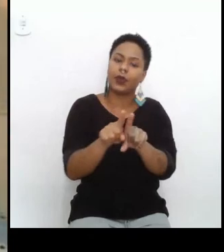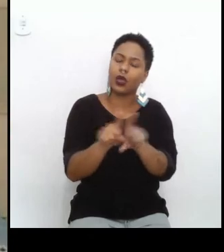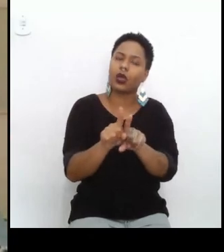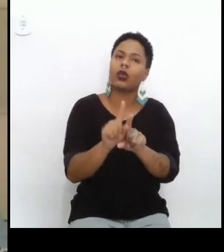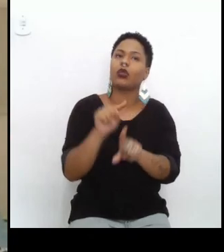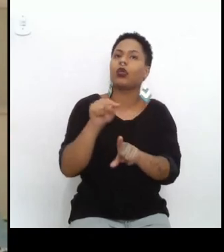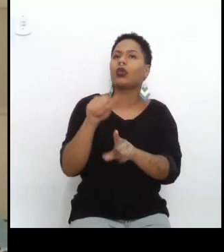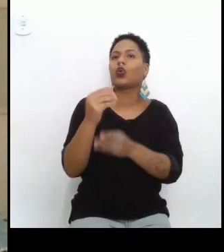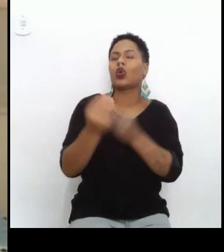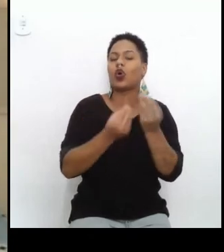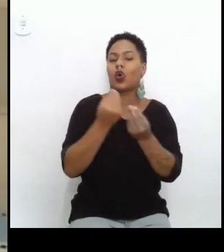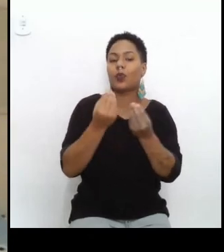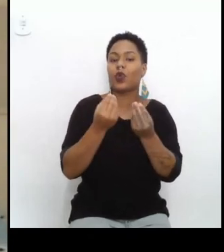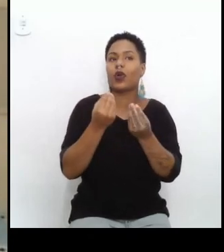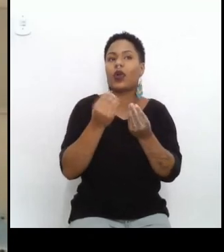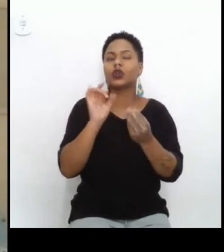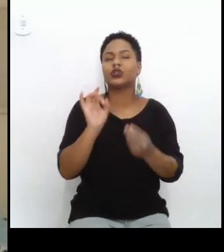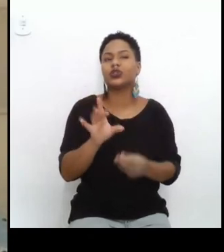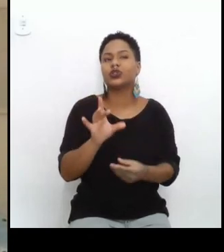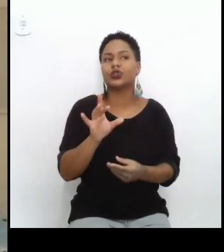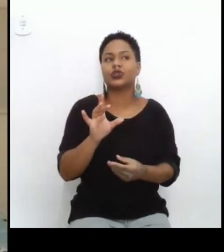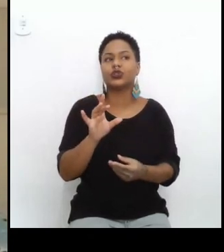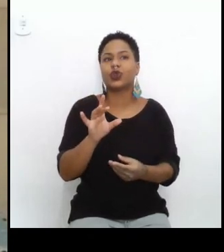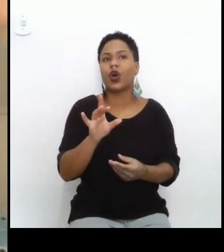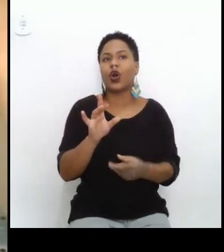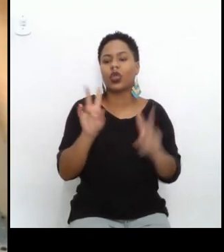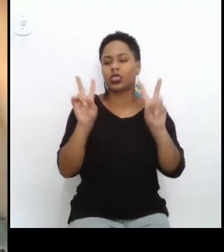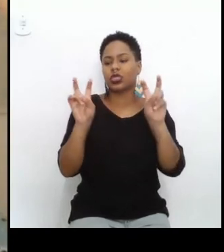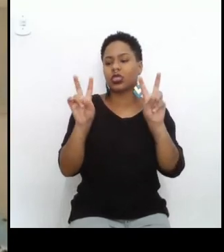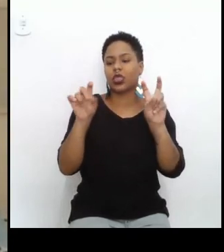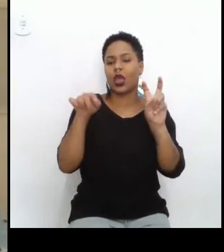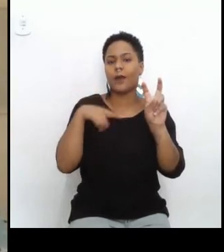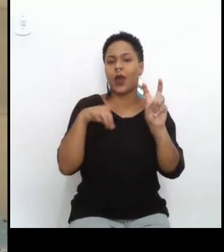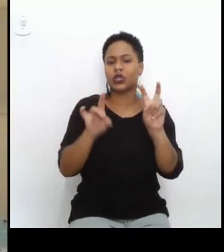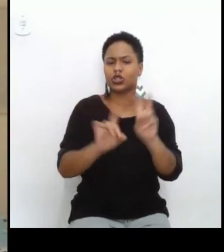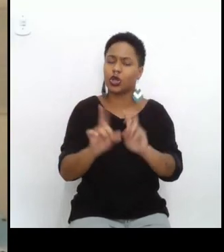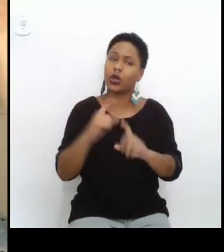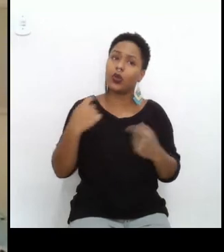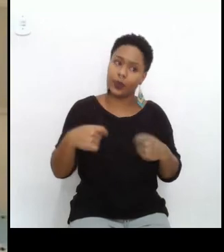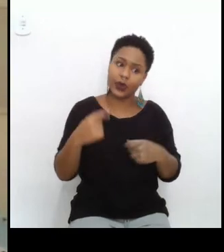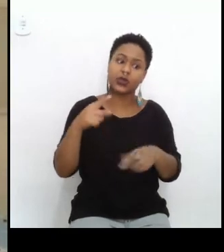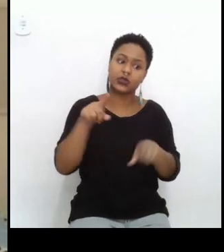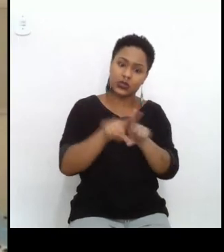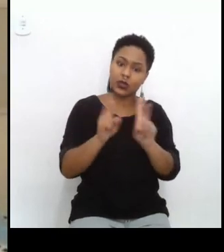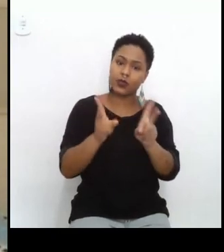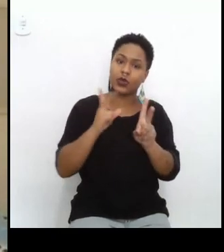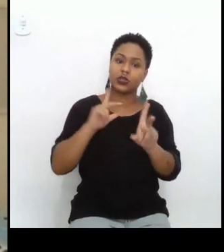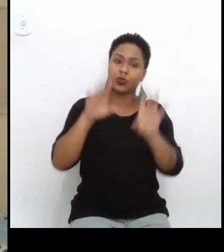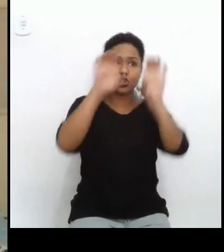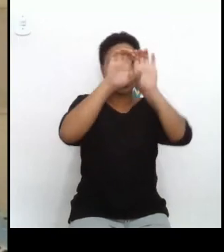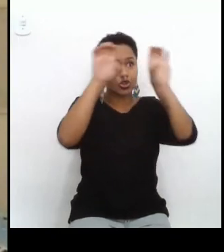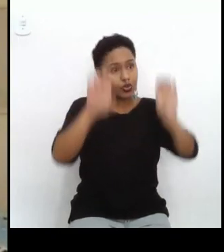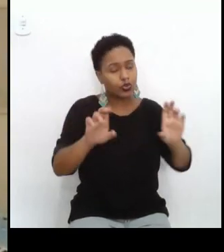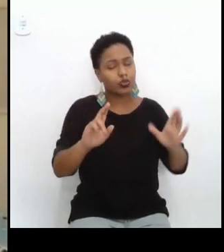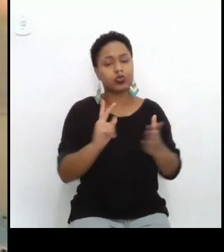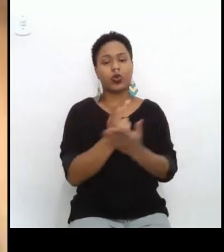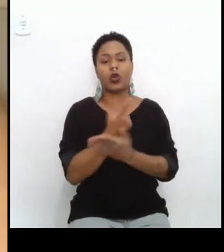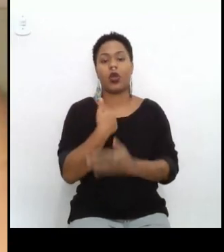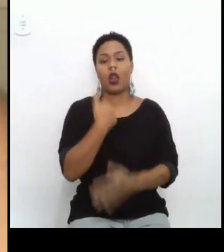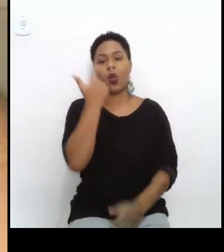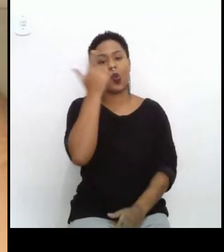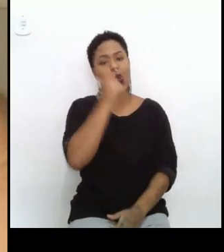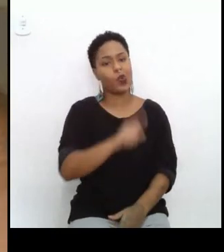não é só não pode ser só a temática assim ela precisa passar por uma dimensão de estrutura para Que ela possa